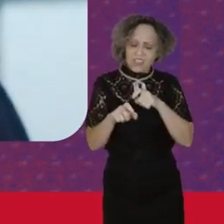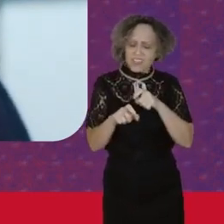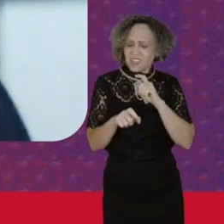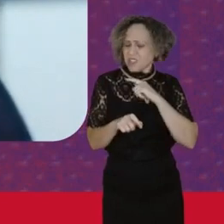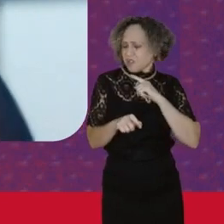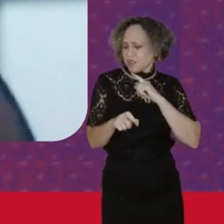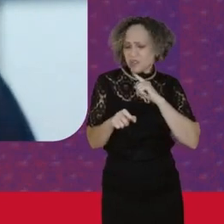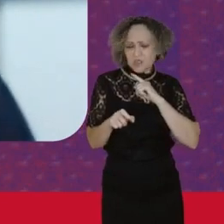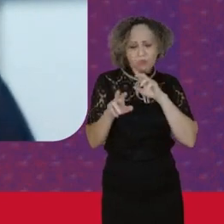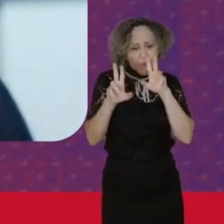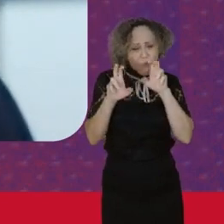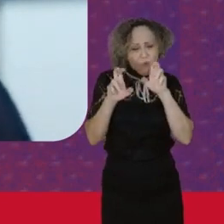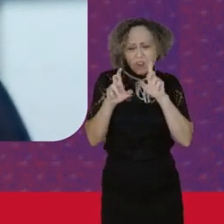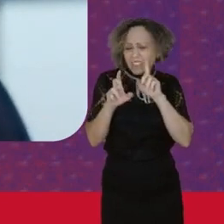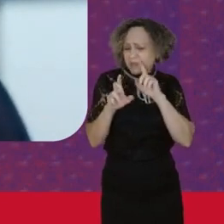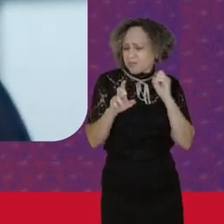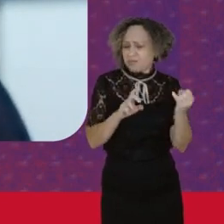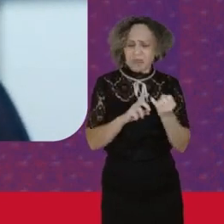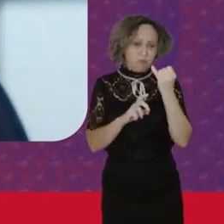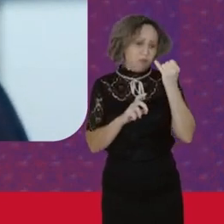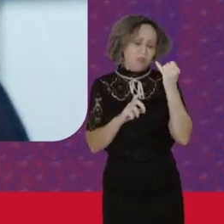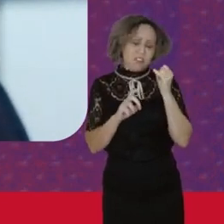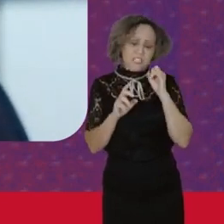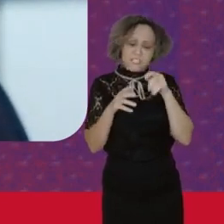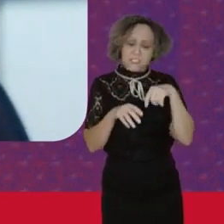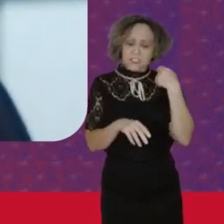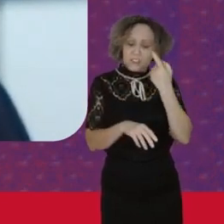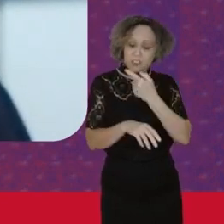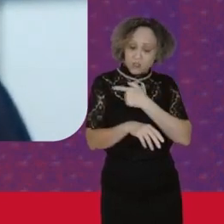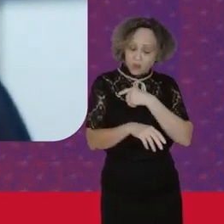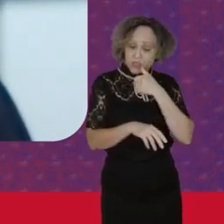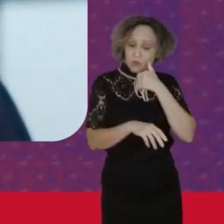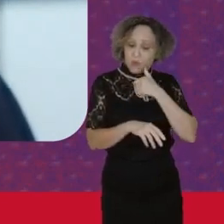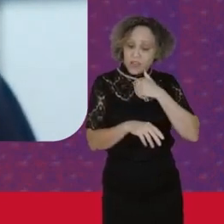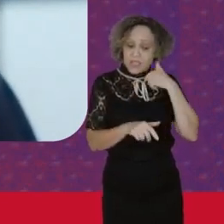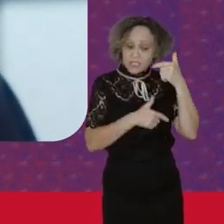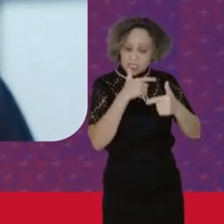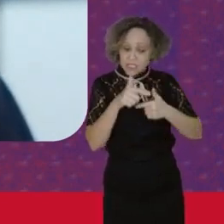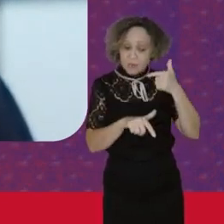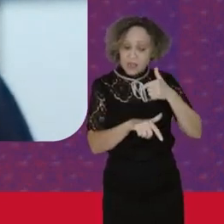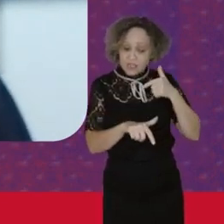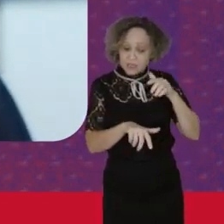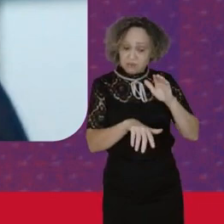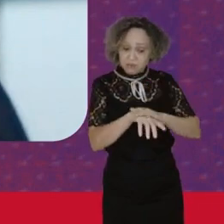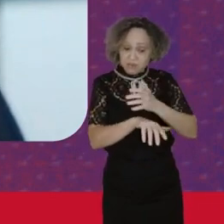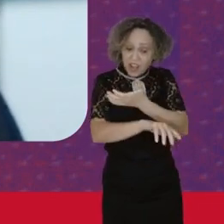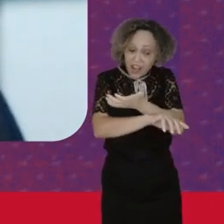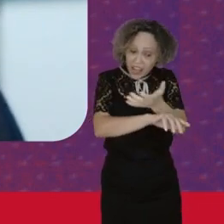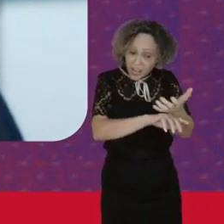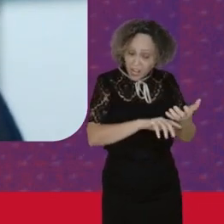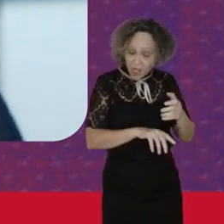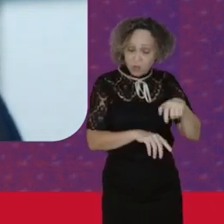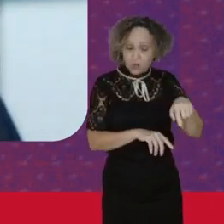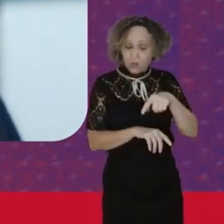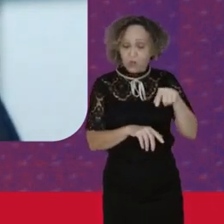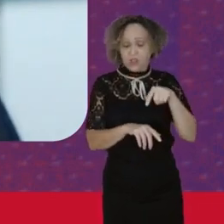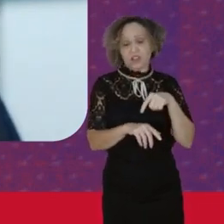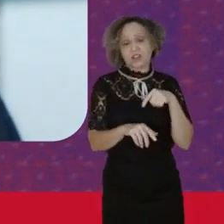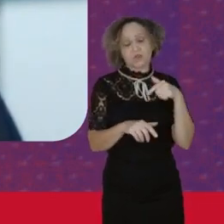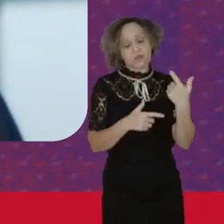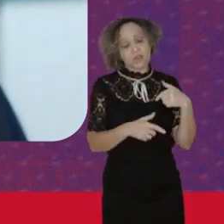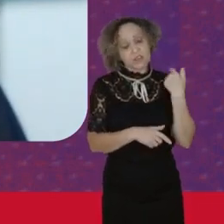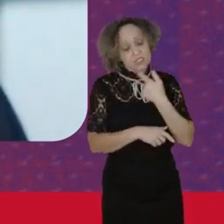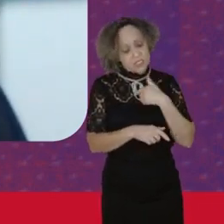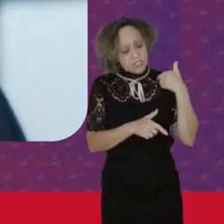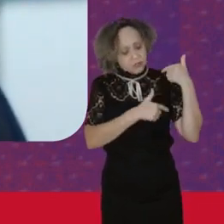É um tema do conjunto dos agricultores e agricultoras, mas é um tema ainda muito forte nas nossas lutas enquanto trabalhadoras